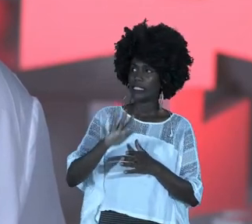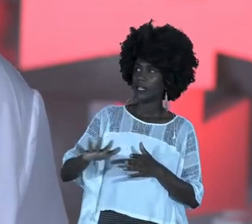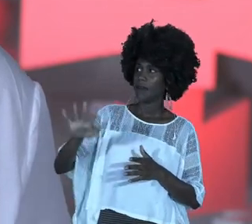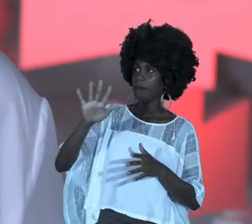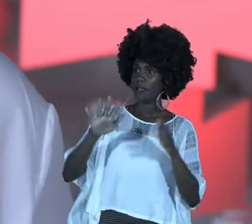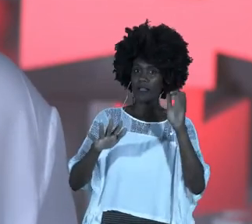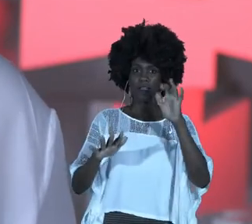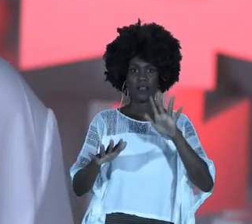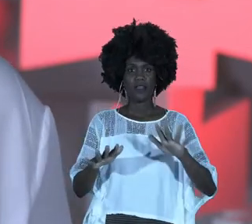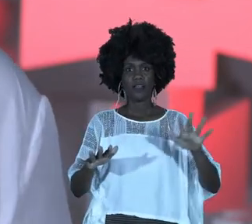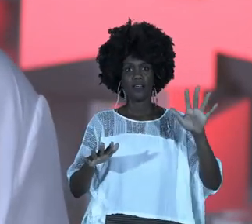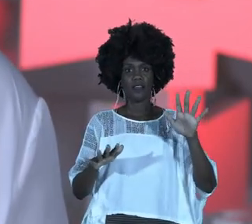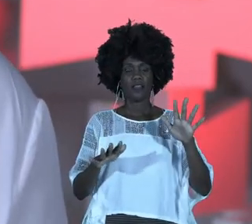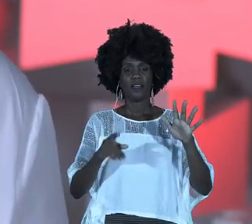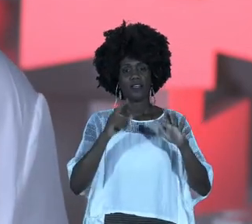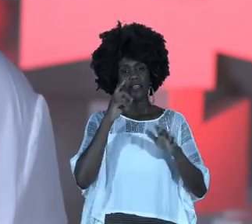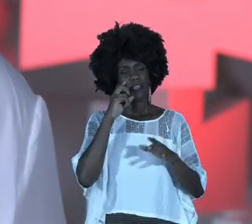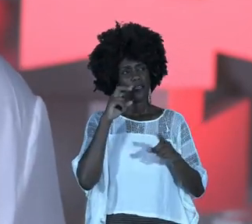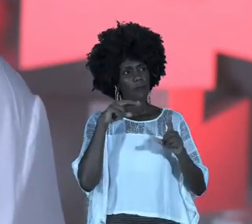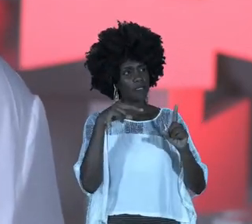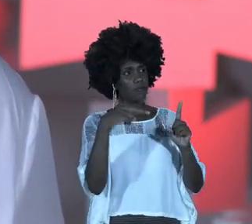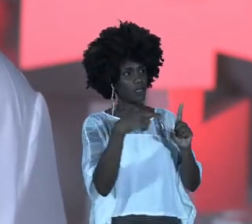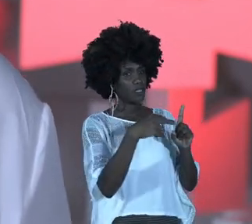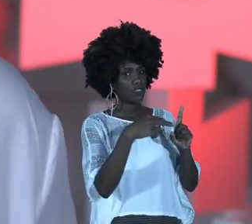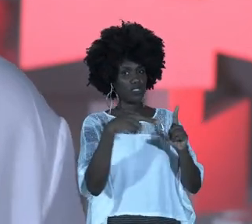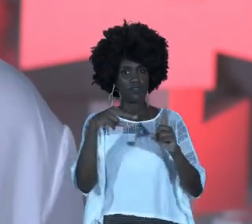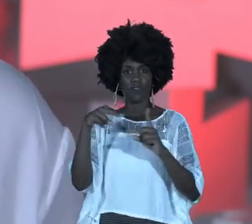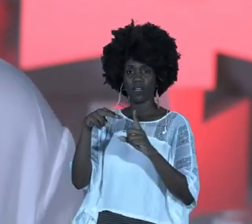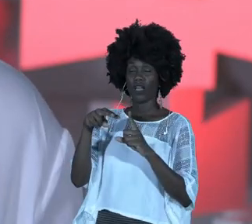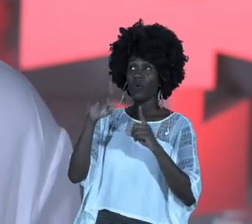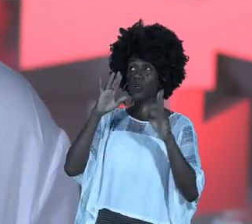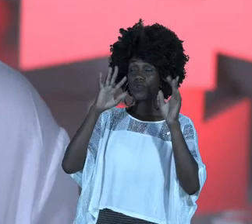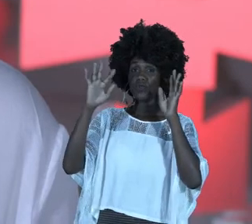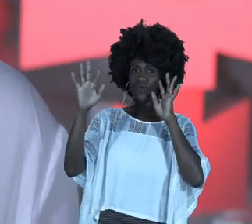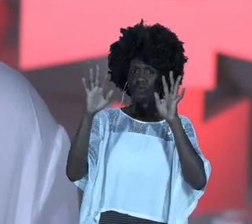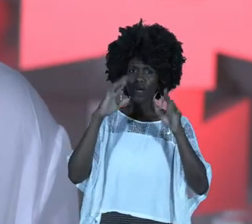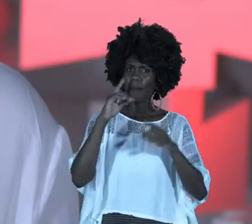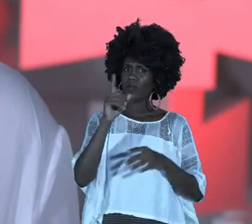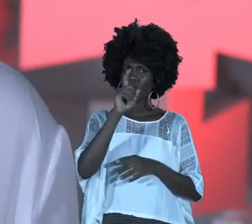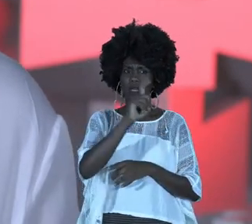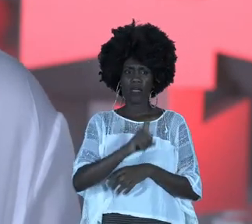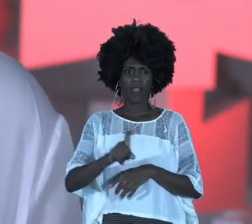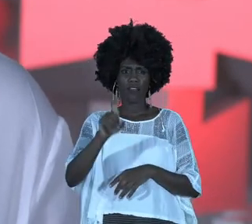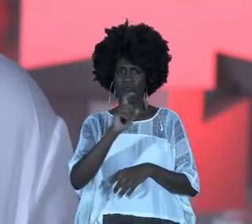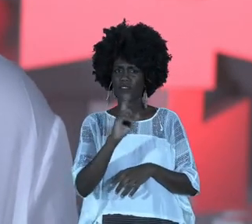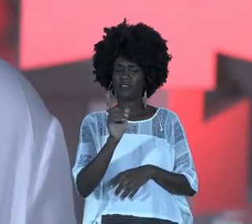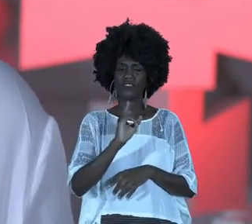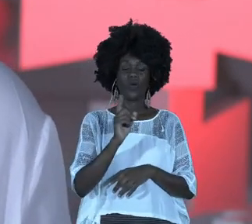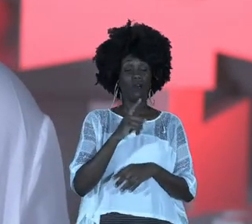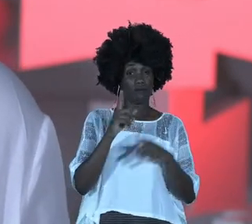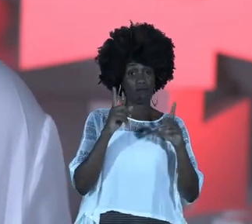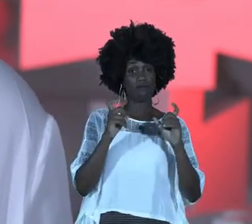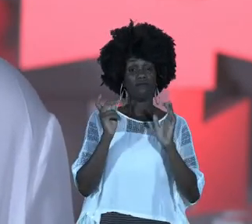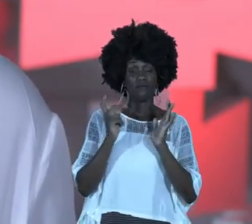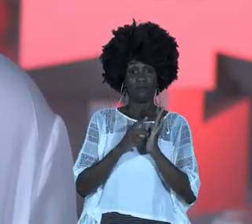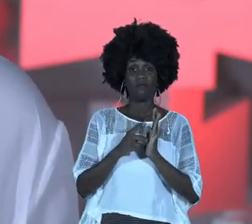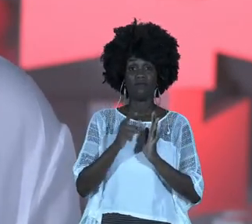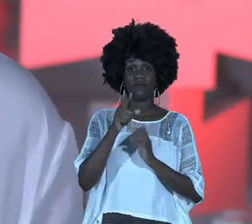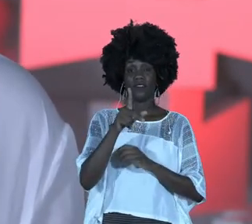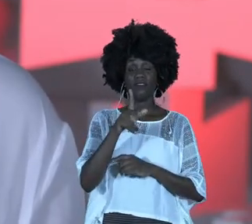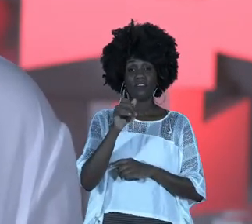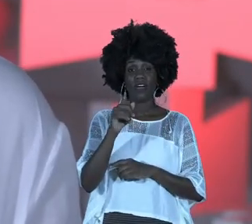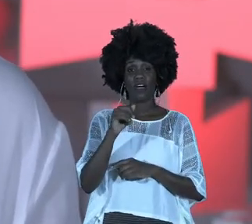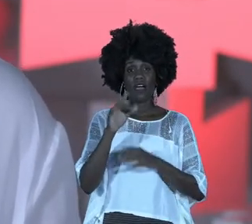imagens em perspectiva ilusionista, só que não é grafite, é fotografia, e